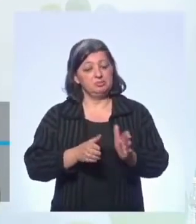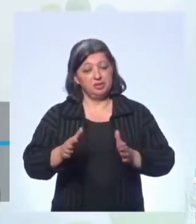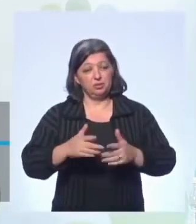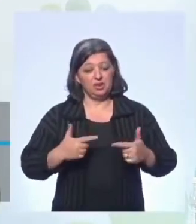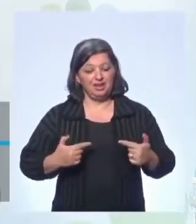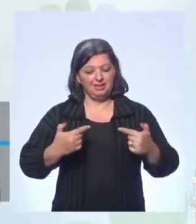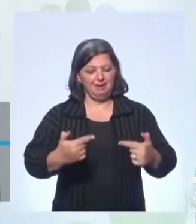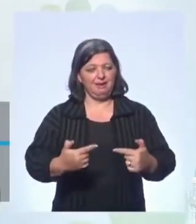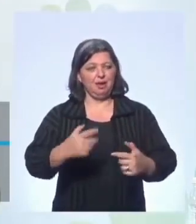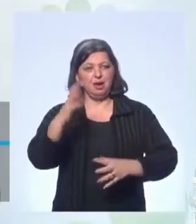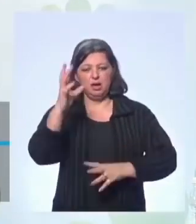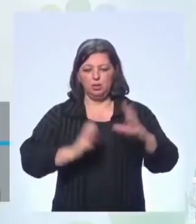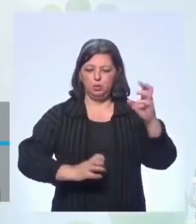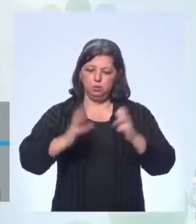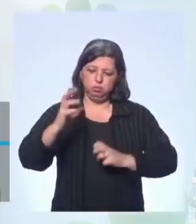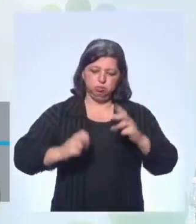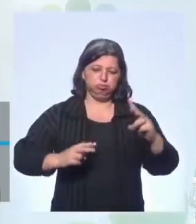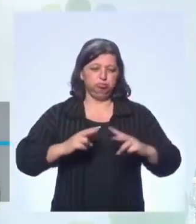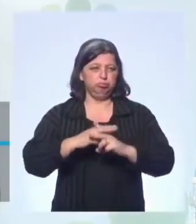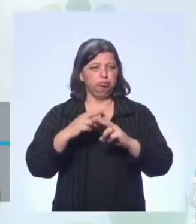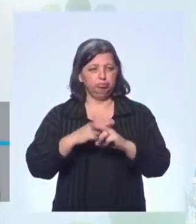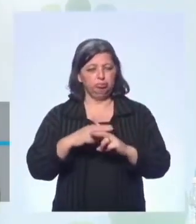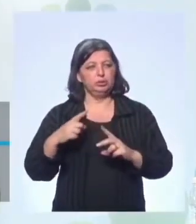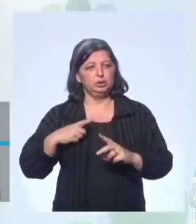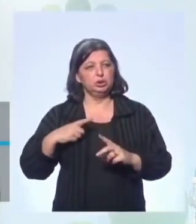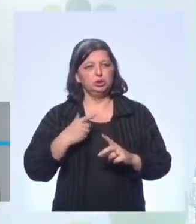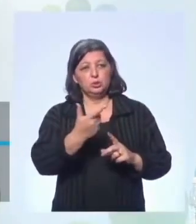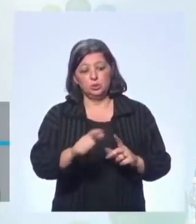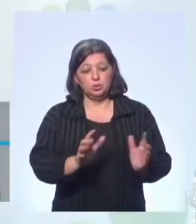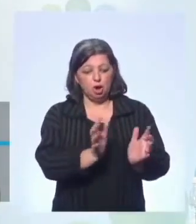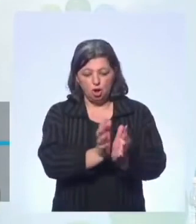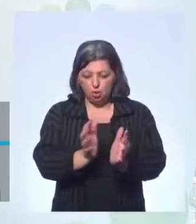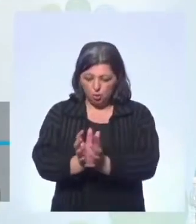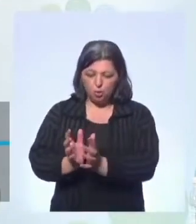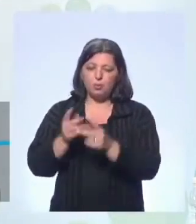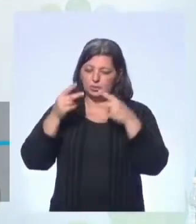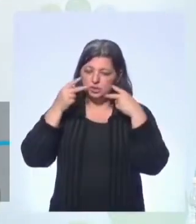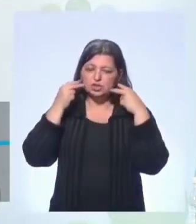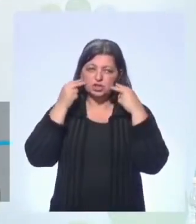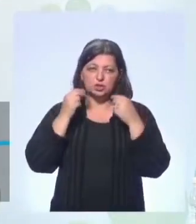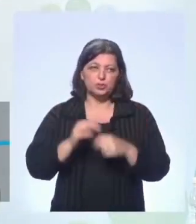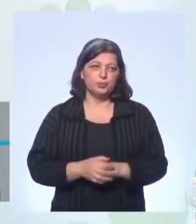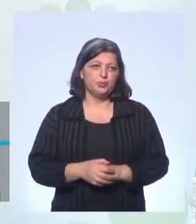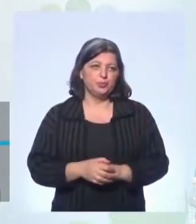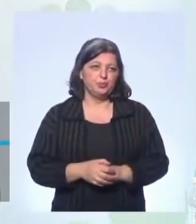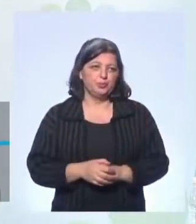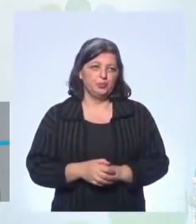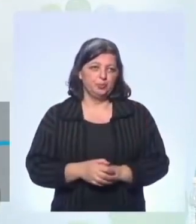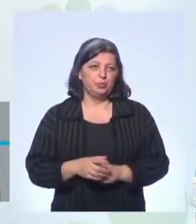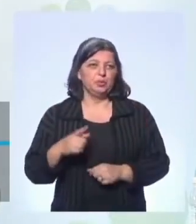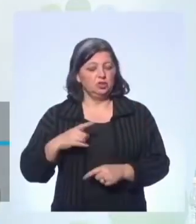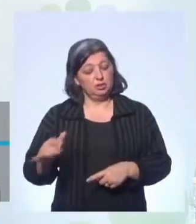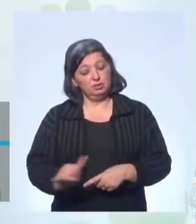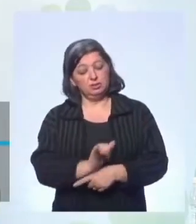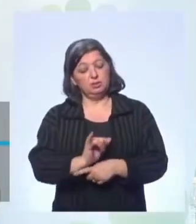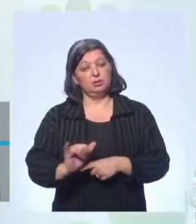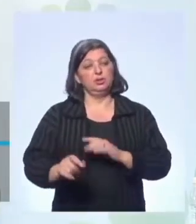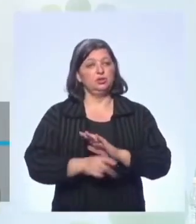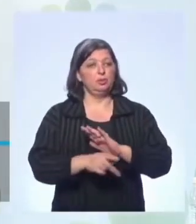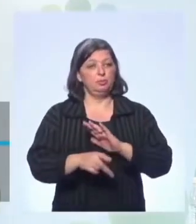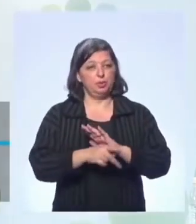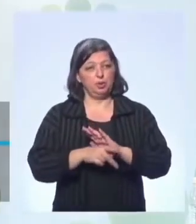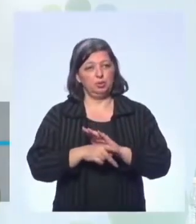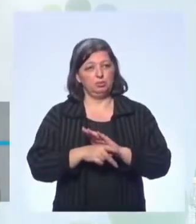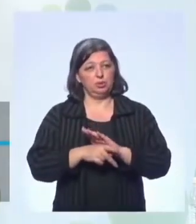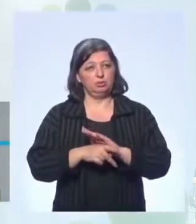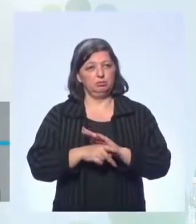guerras, os conflitos que existiam entre outras tribos indígenas. Então, também os indígenas, eles tinham a sua forma de